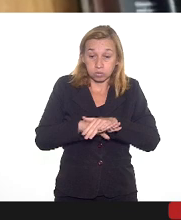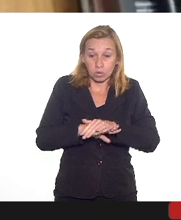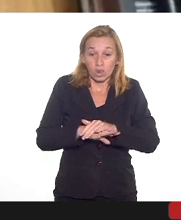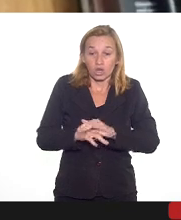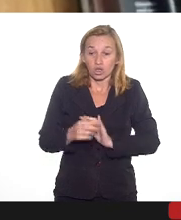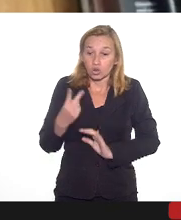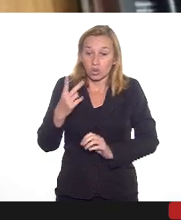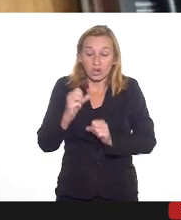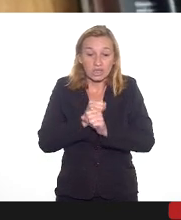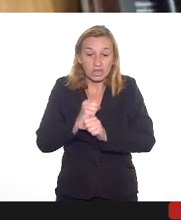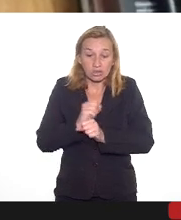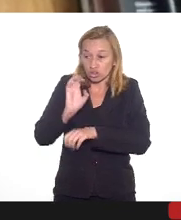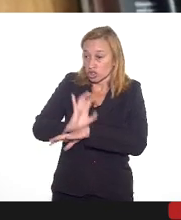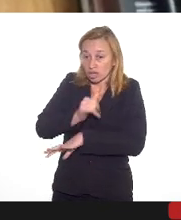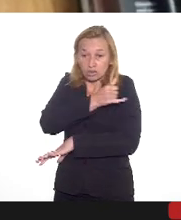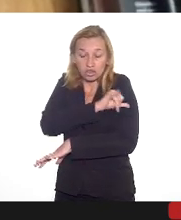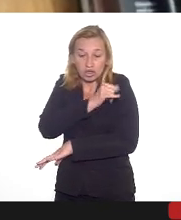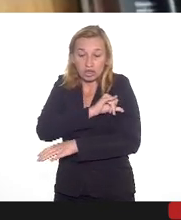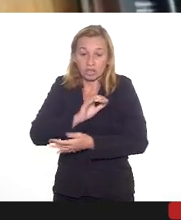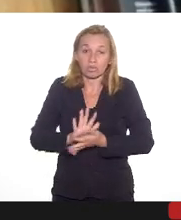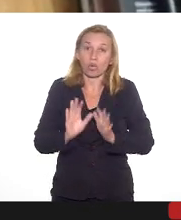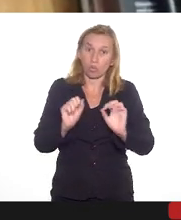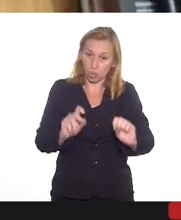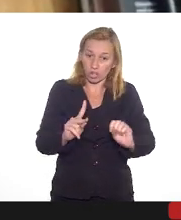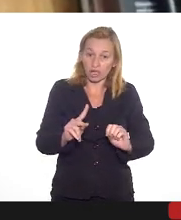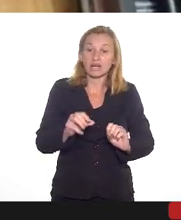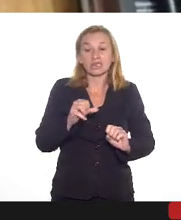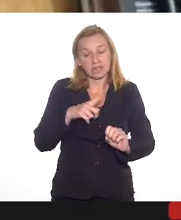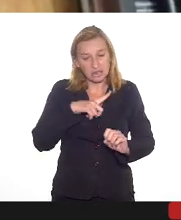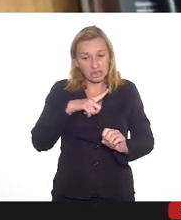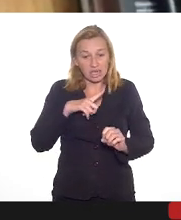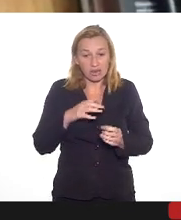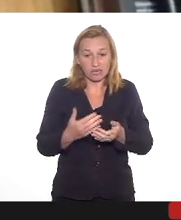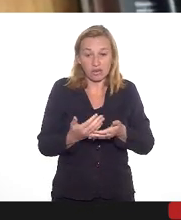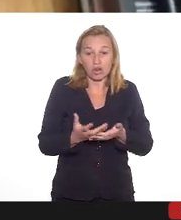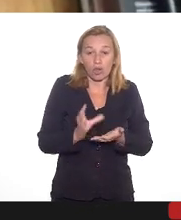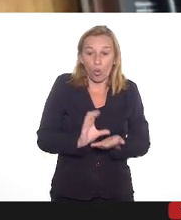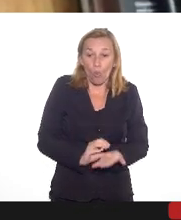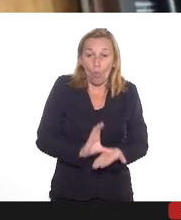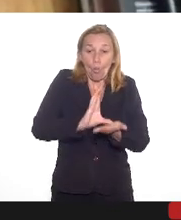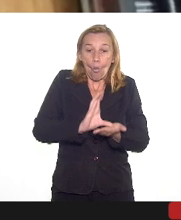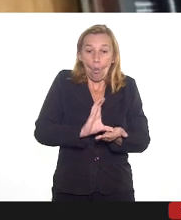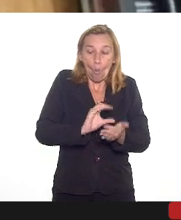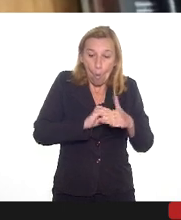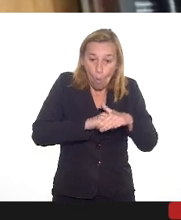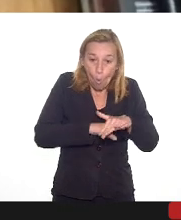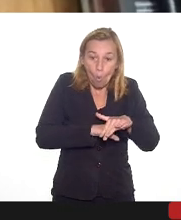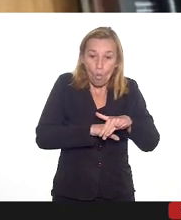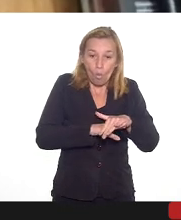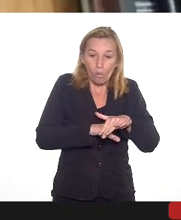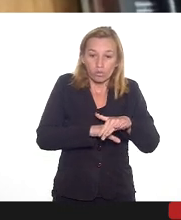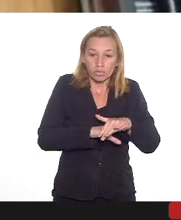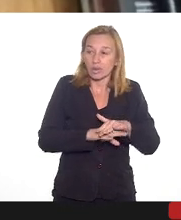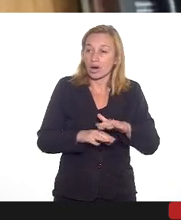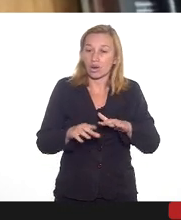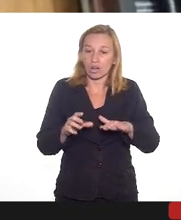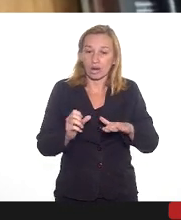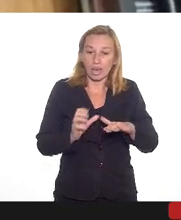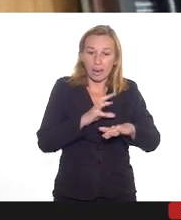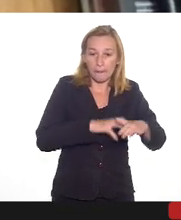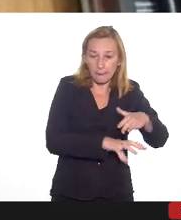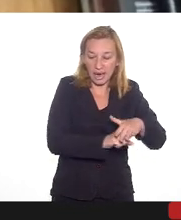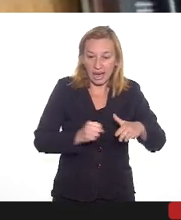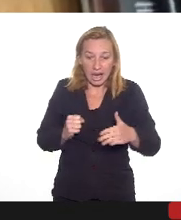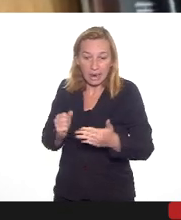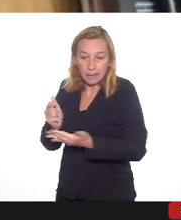2 anos, a premissa é de que, beleza, se houve esse boom de arrecadação, então é o Estado que pega esse boom e pague a dívida com a União, e não